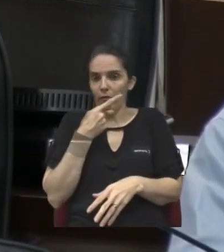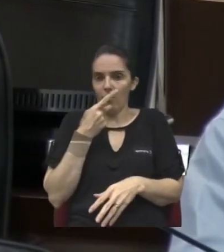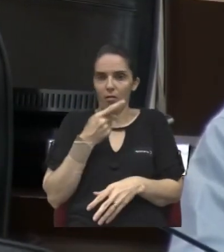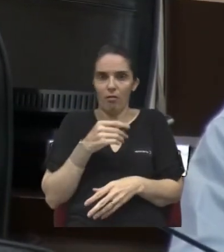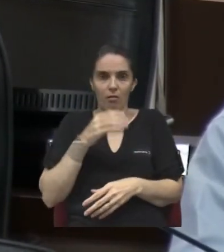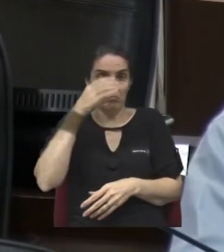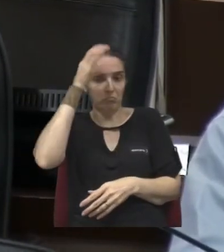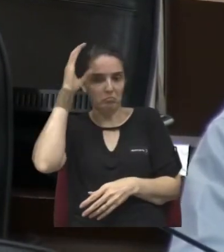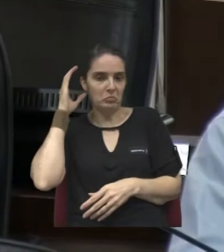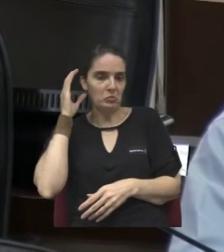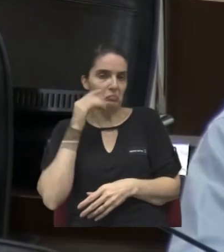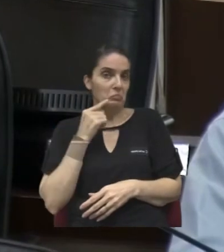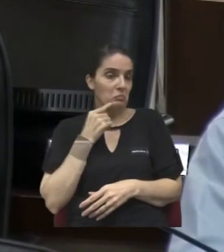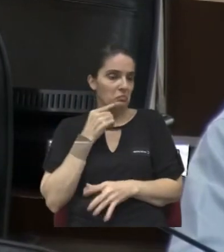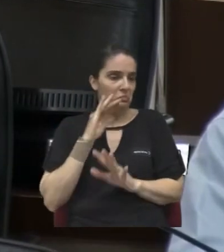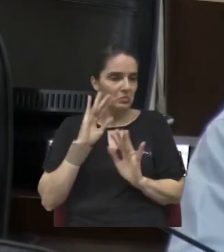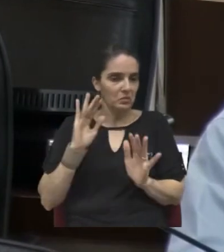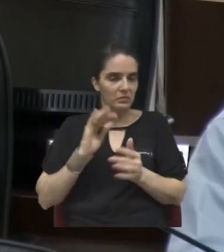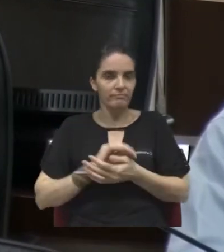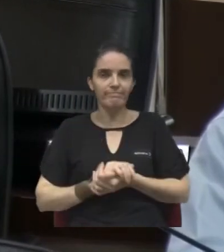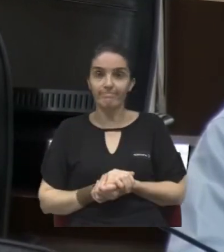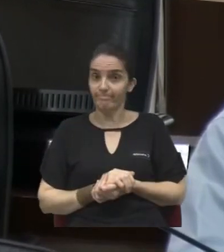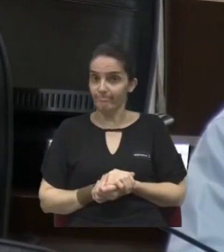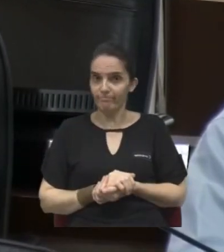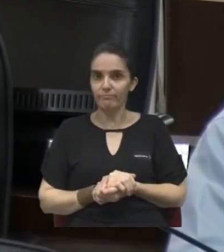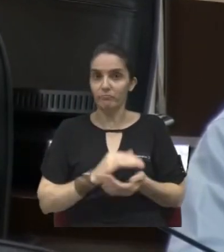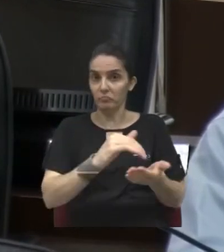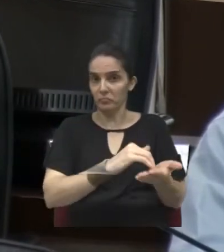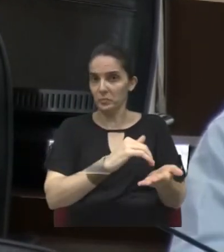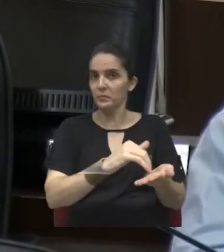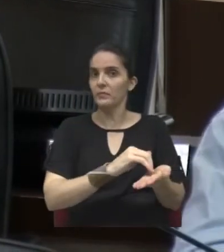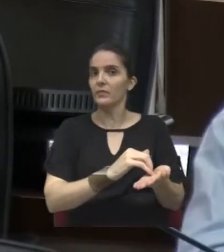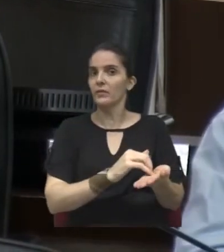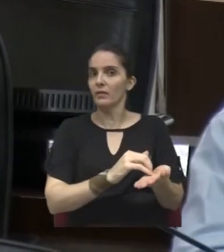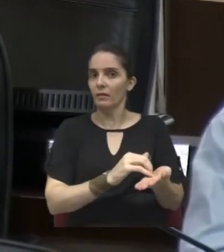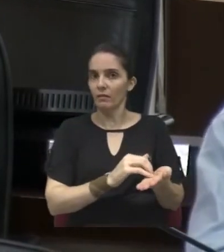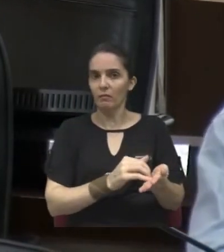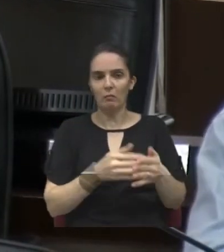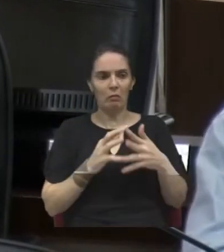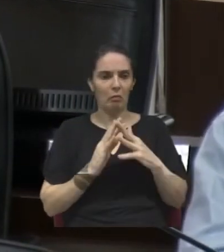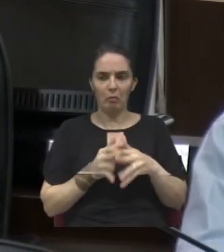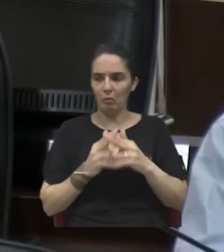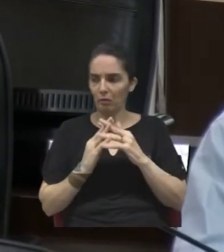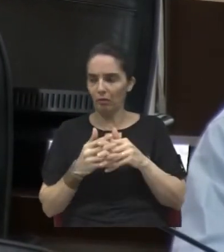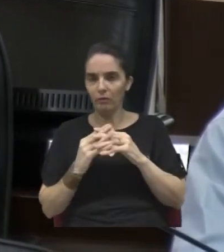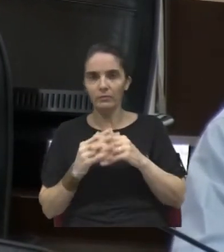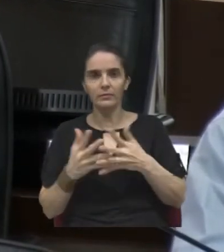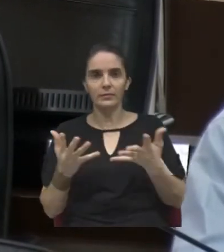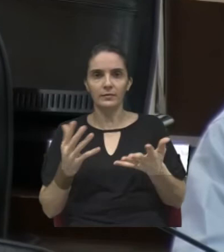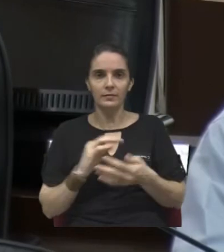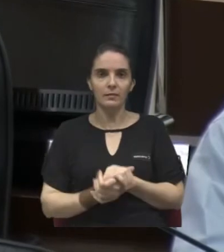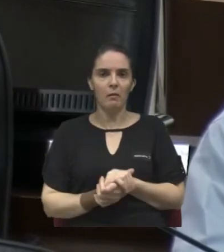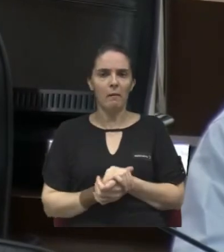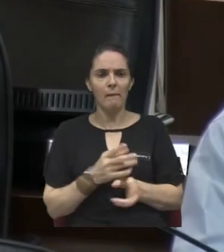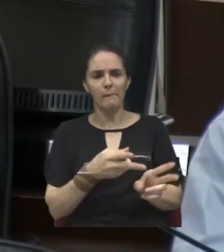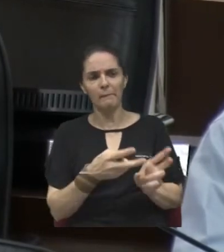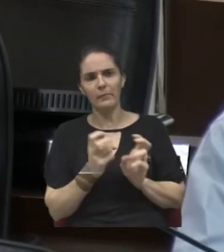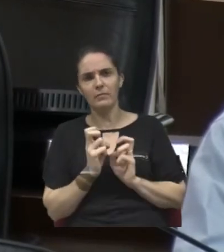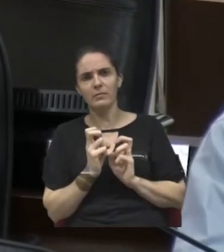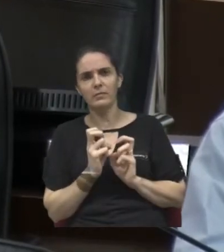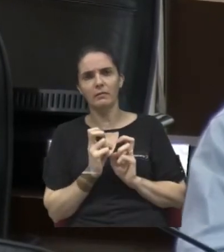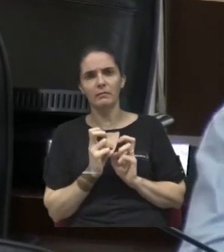né? O nosso secretário estava bem atrapalhado, né? A gente percebia realmente que ele estava com